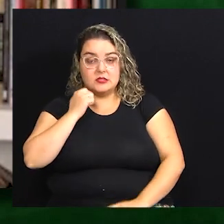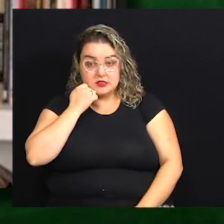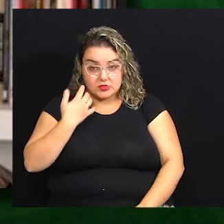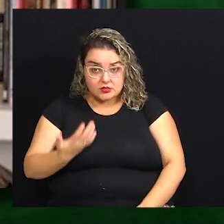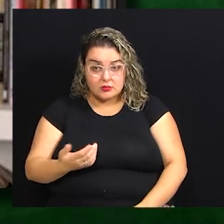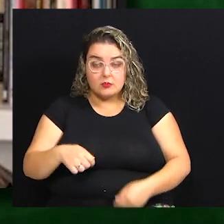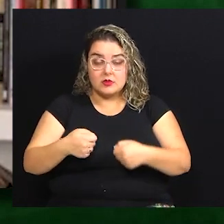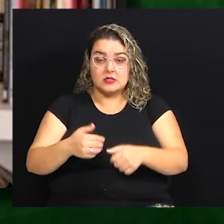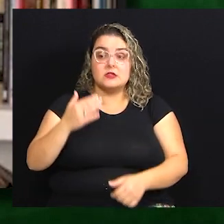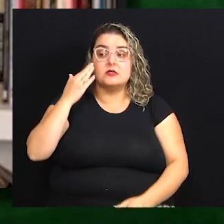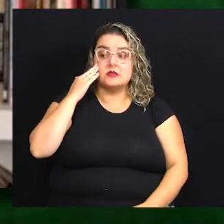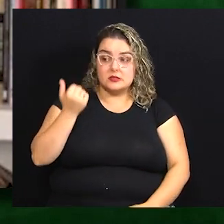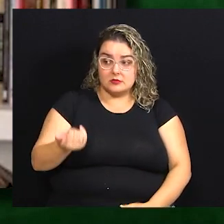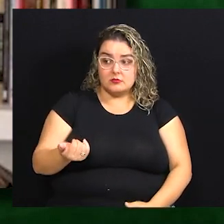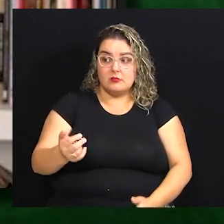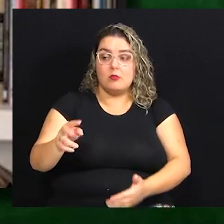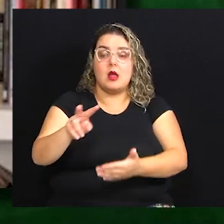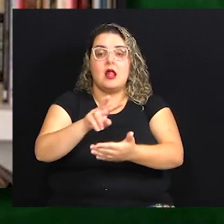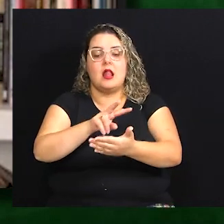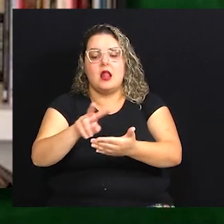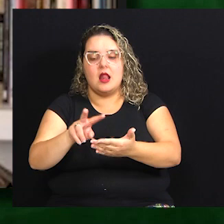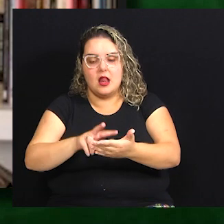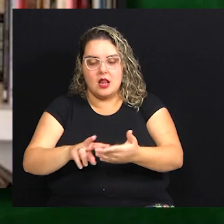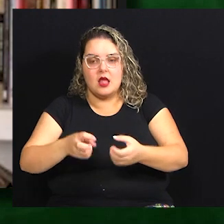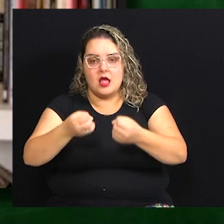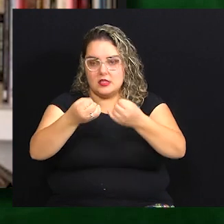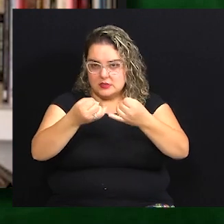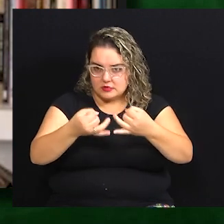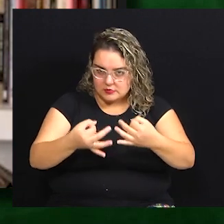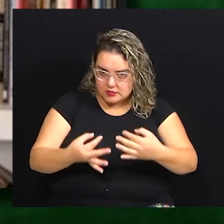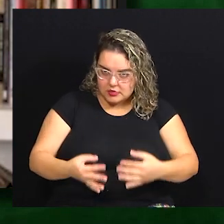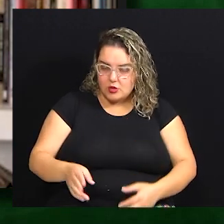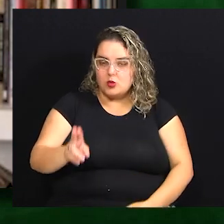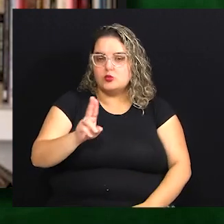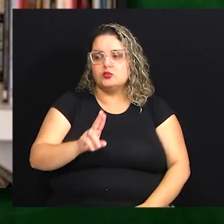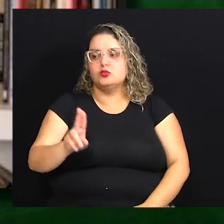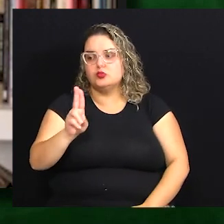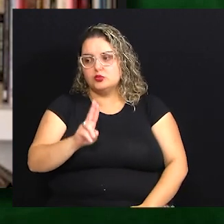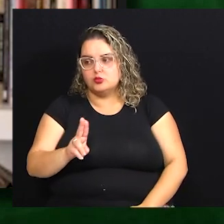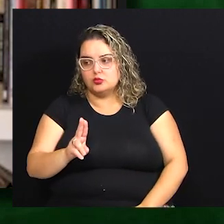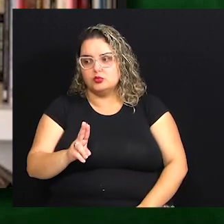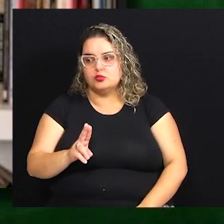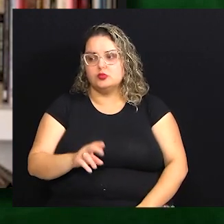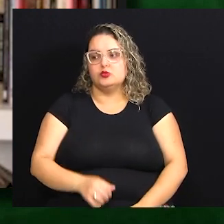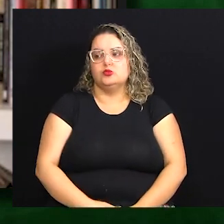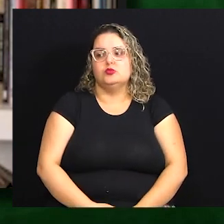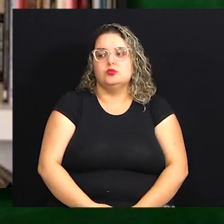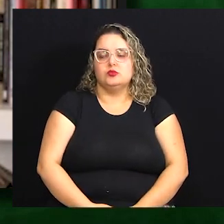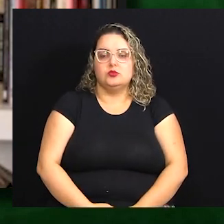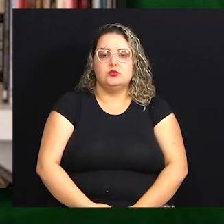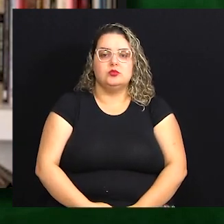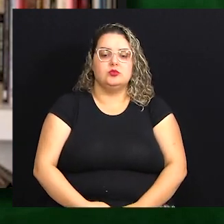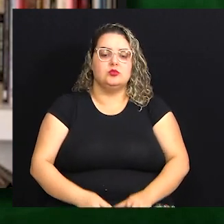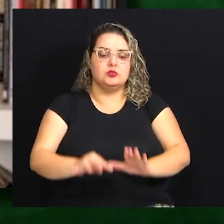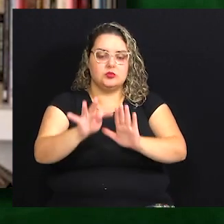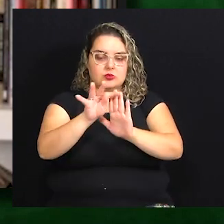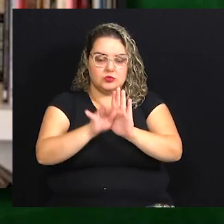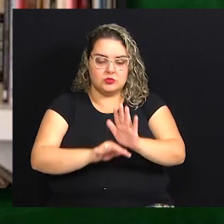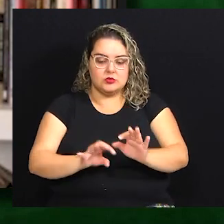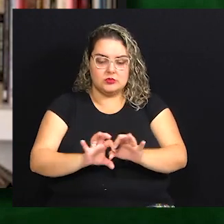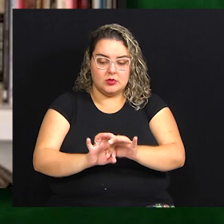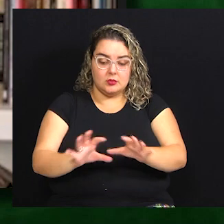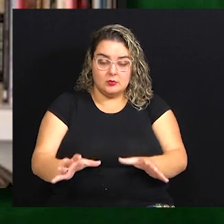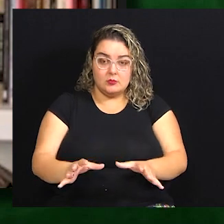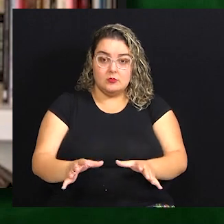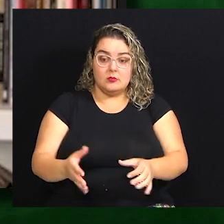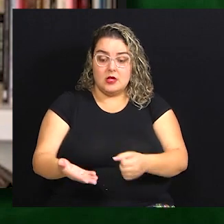saber, o importante é ler bem as instruções, usar bem os textos que estão ali disponíveis